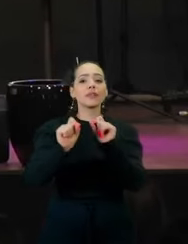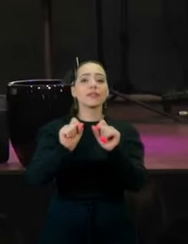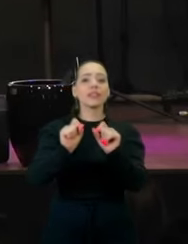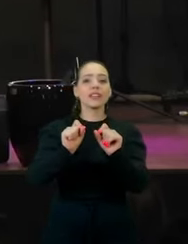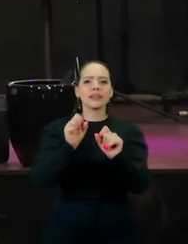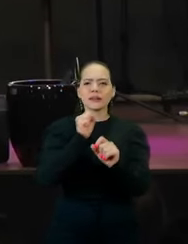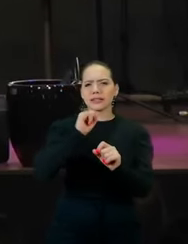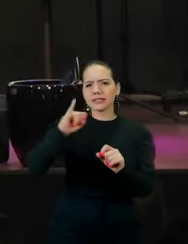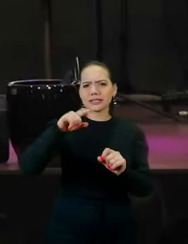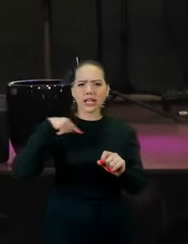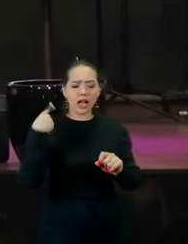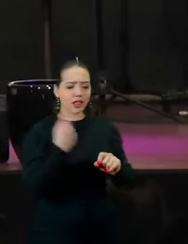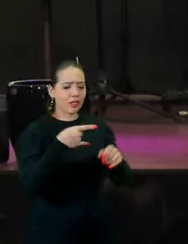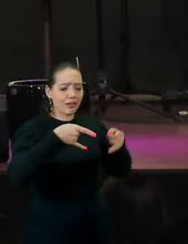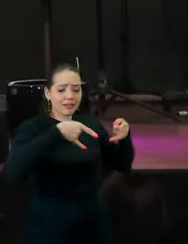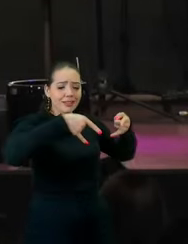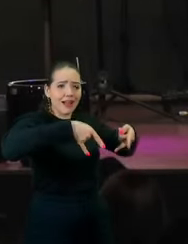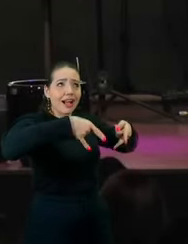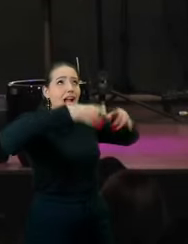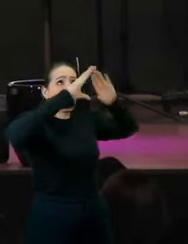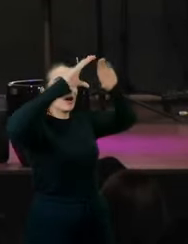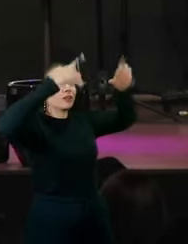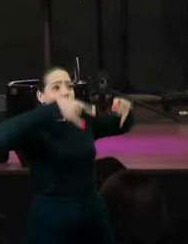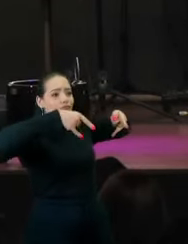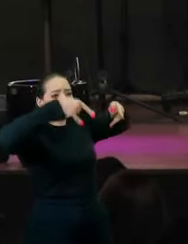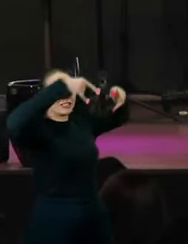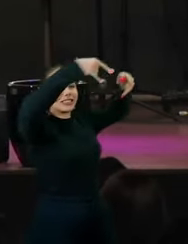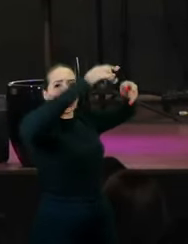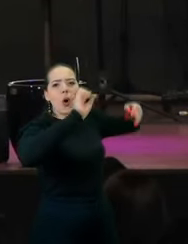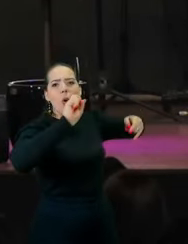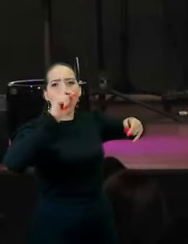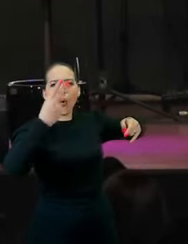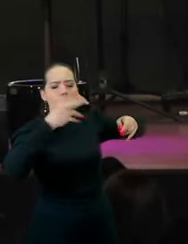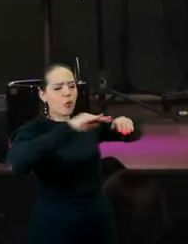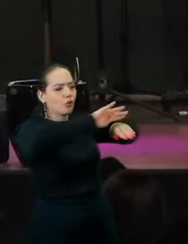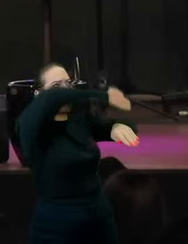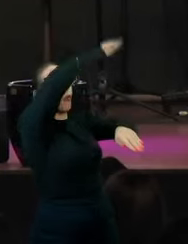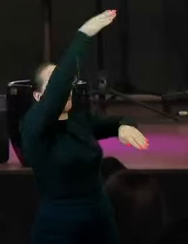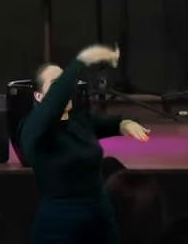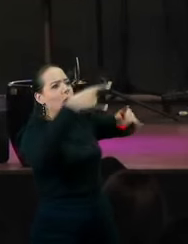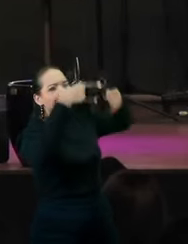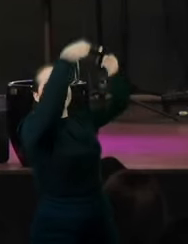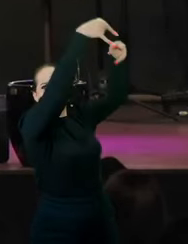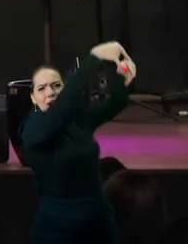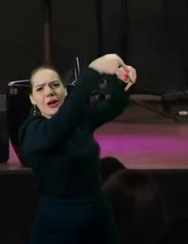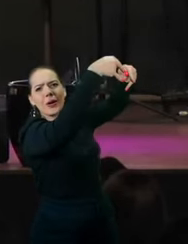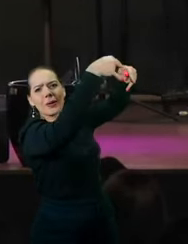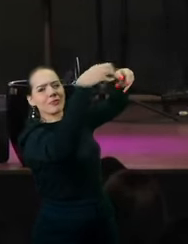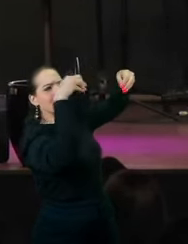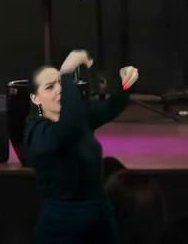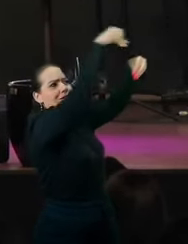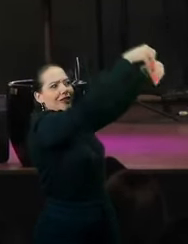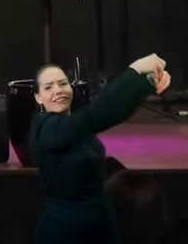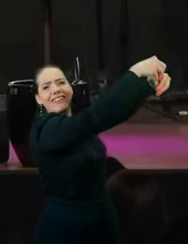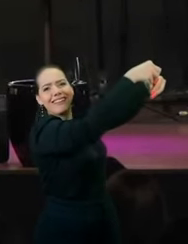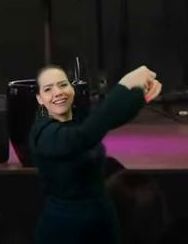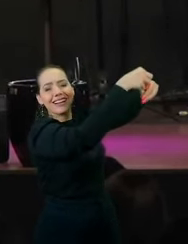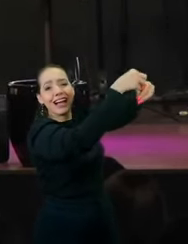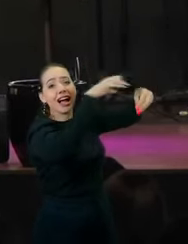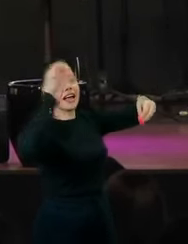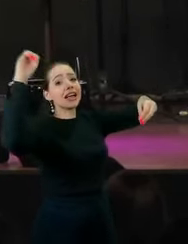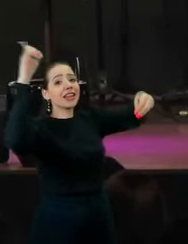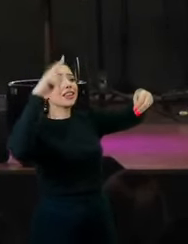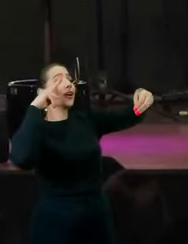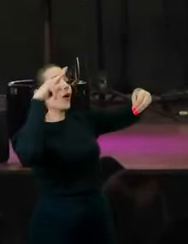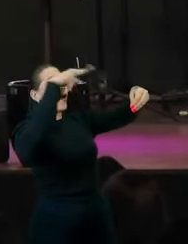abismo, ali o Senhor estaria. Não existe lugar. Ele nos conhece. Ele diz assim, não é só você que ouve a minha